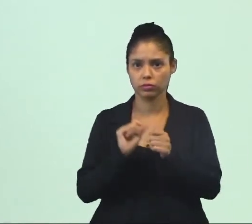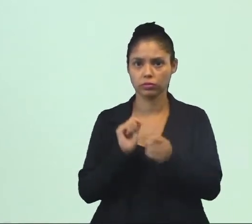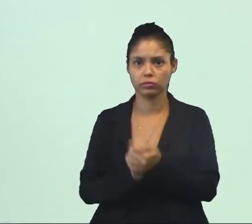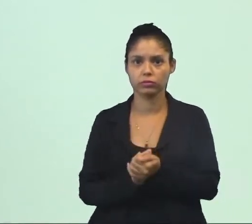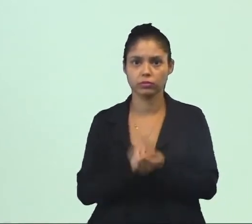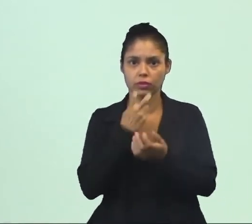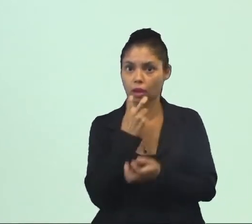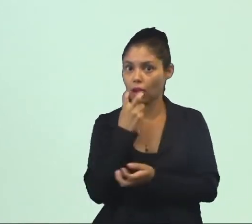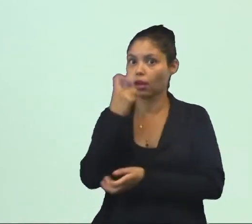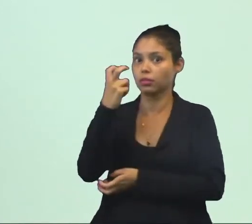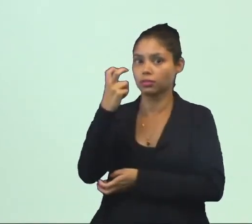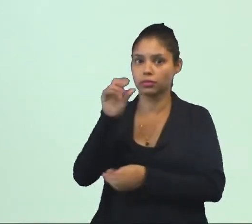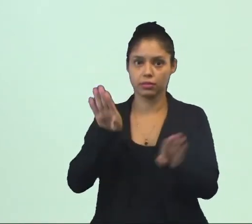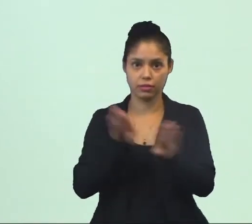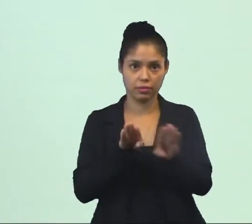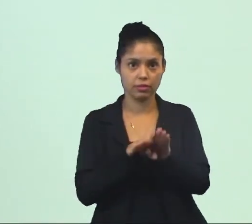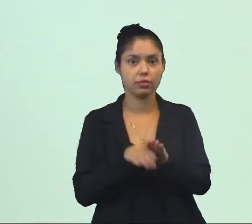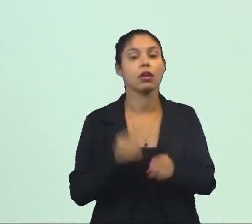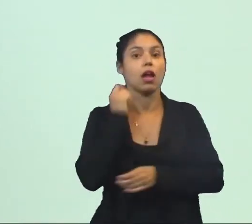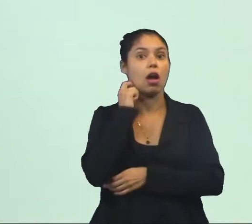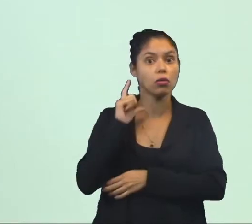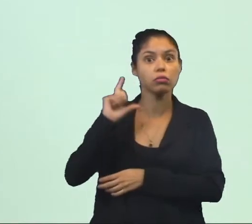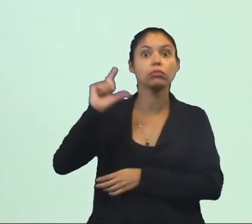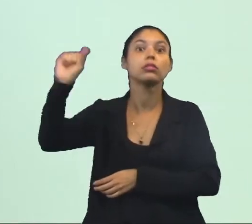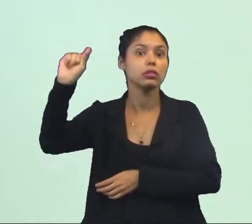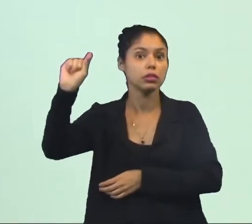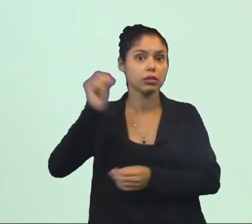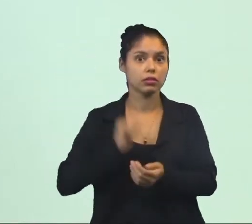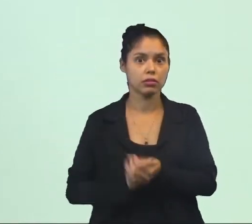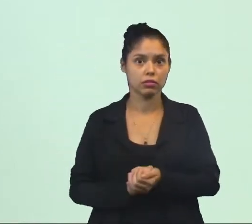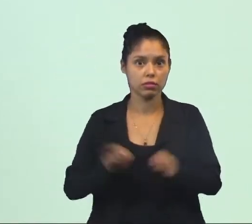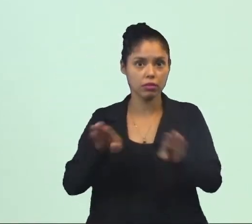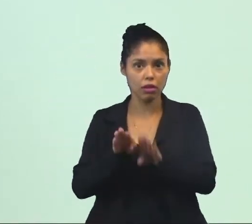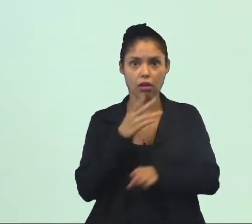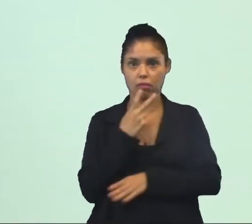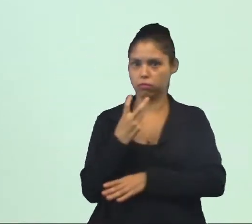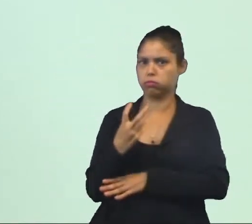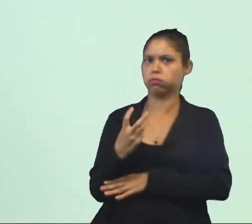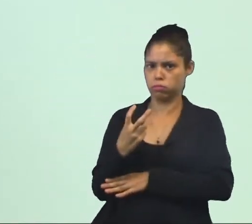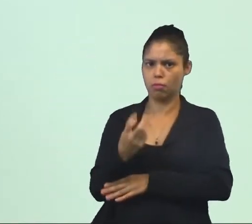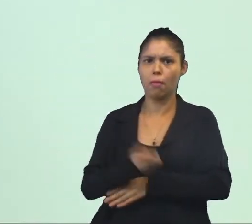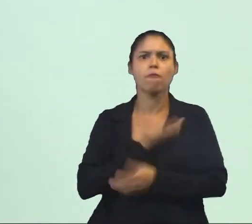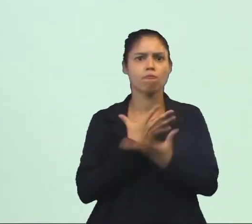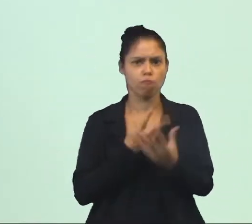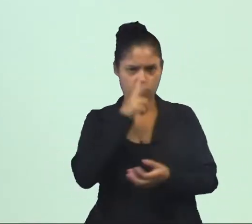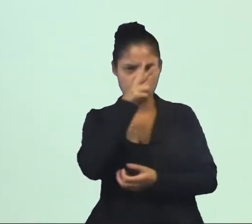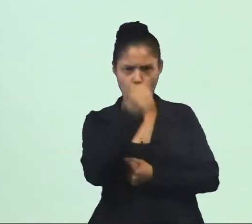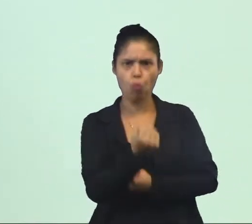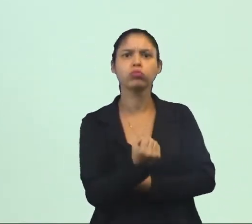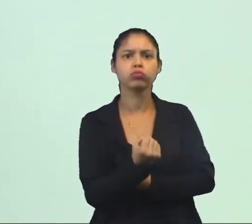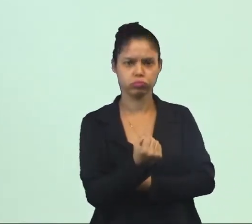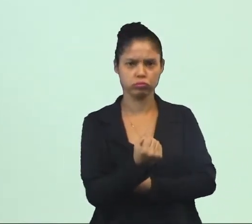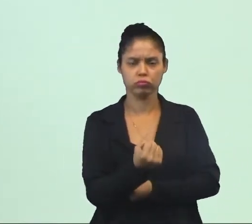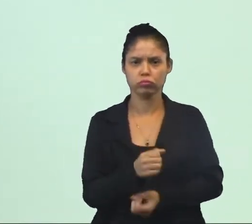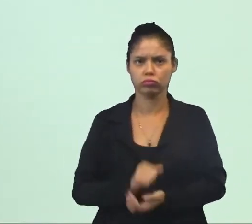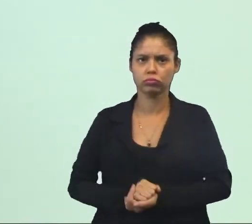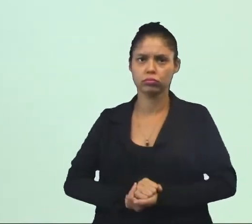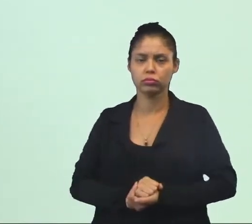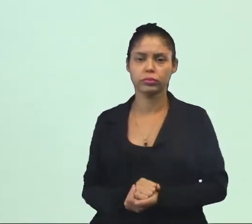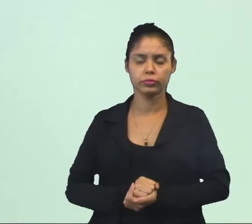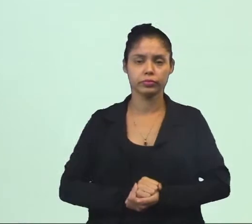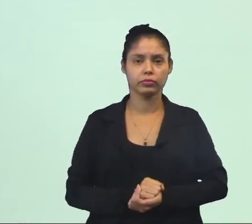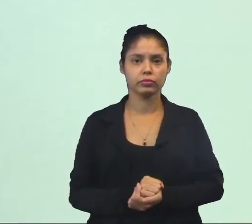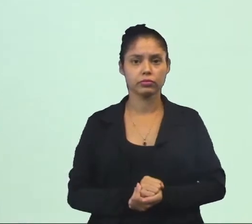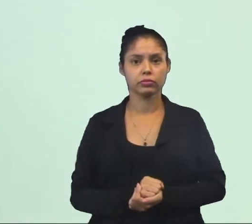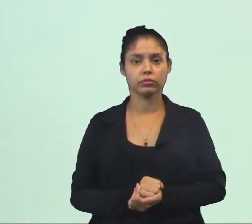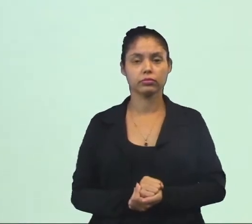agudo, um som agudo. Fazer um som grave, som grave. Então,